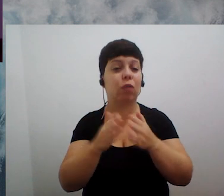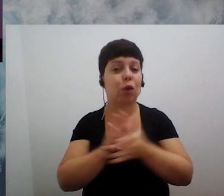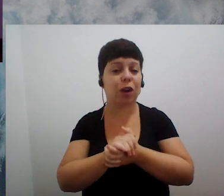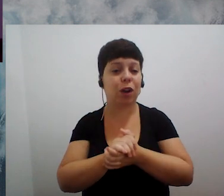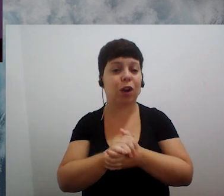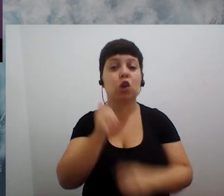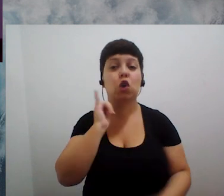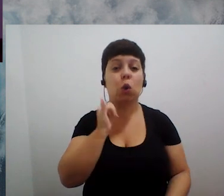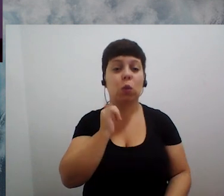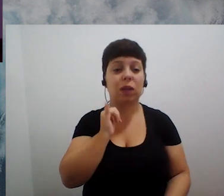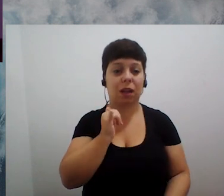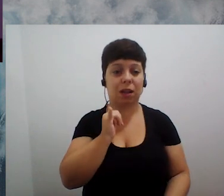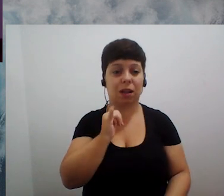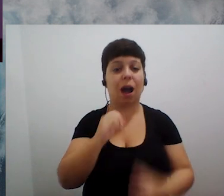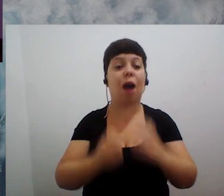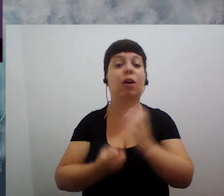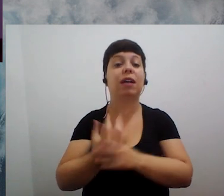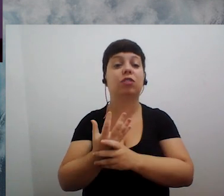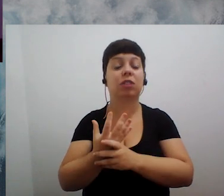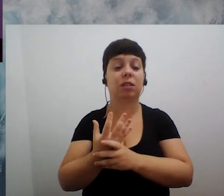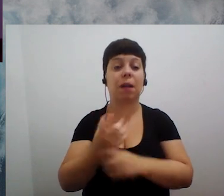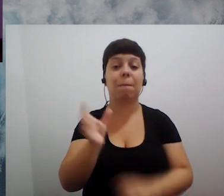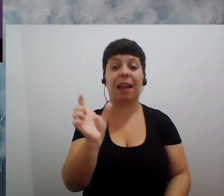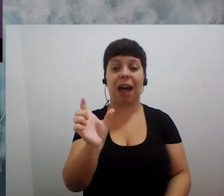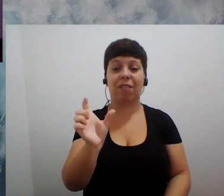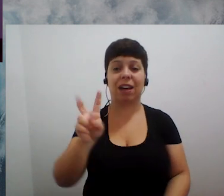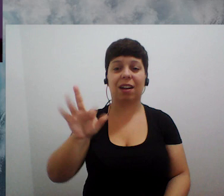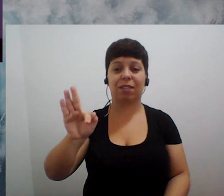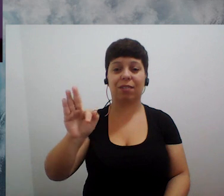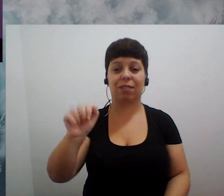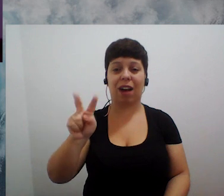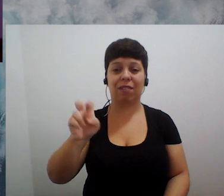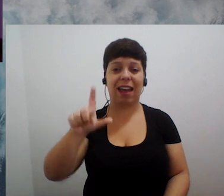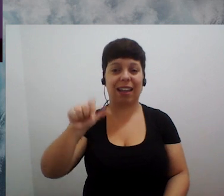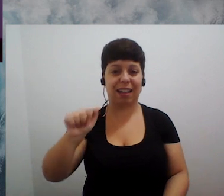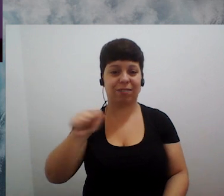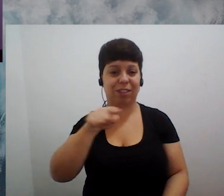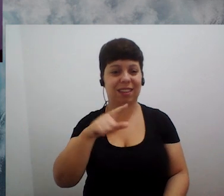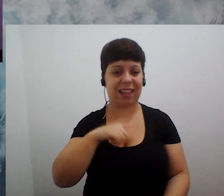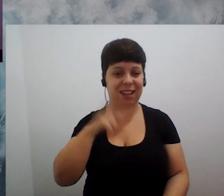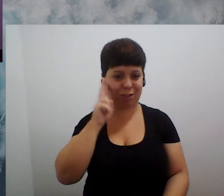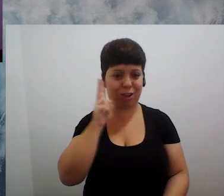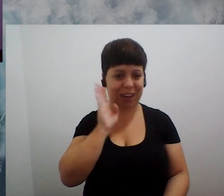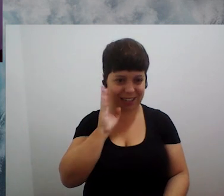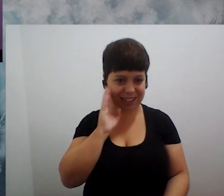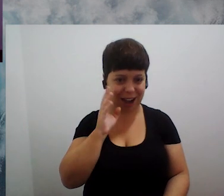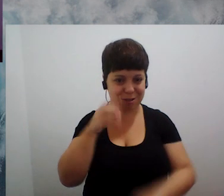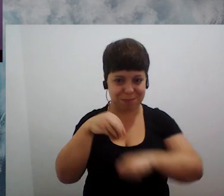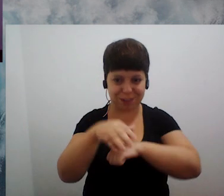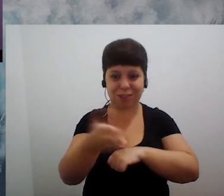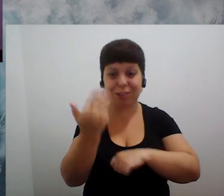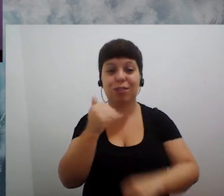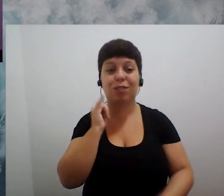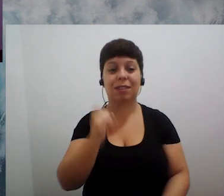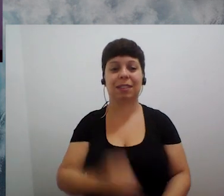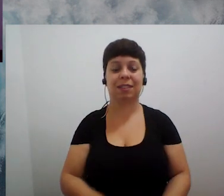favor. Conta para nós a origem da palavra favela, que eu sei que você tem tem uma história legal